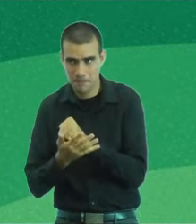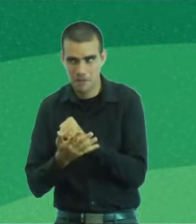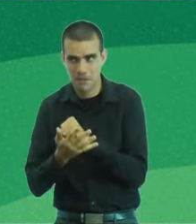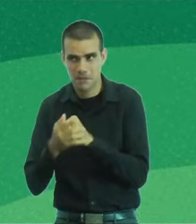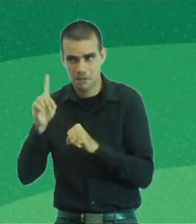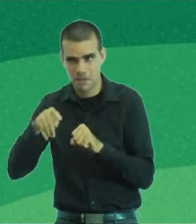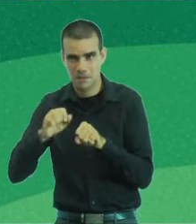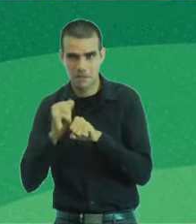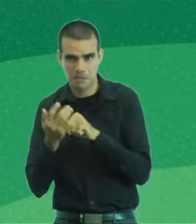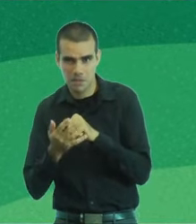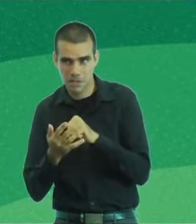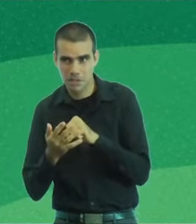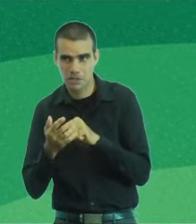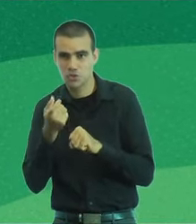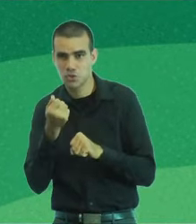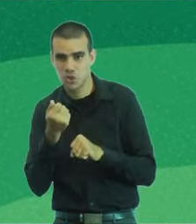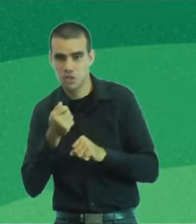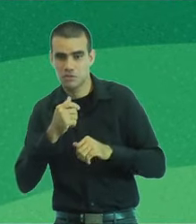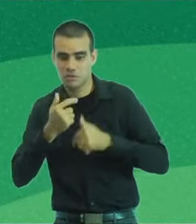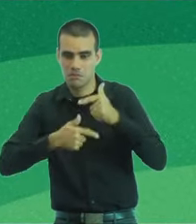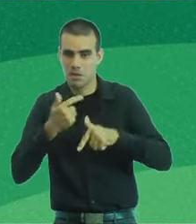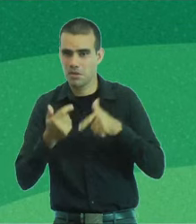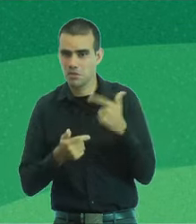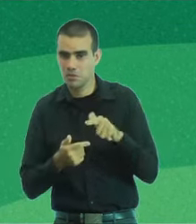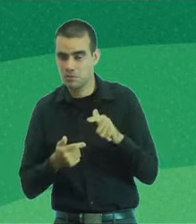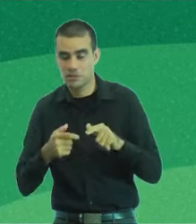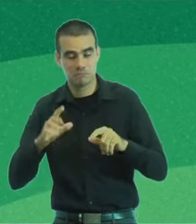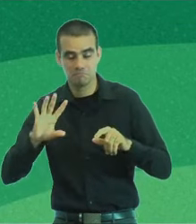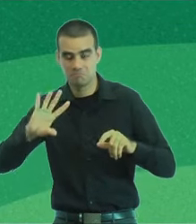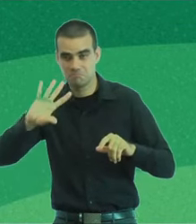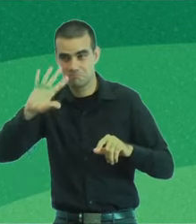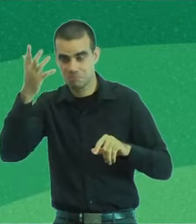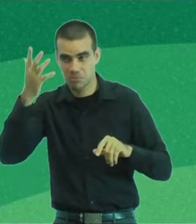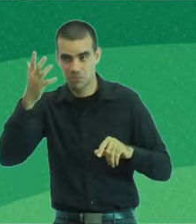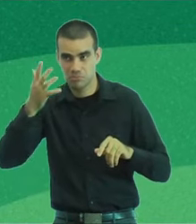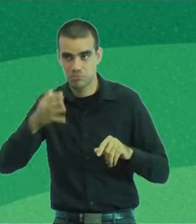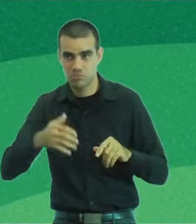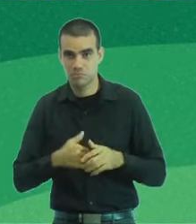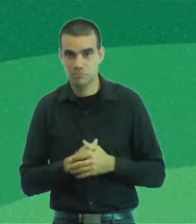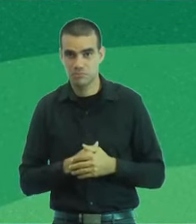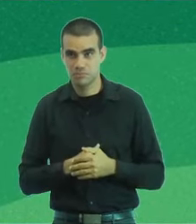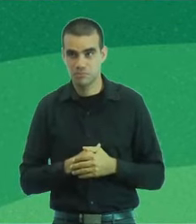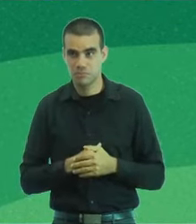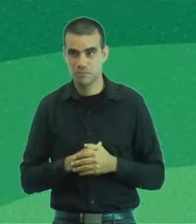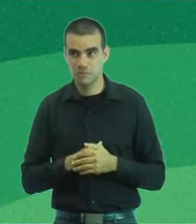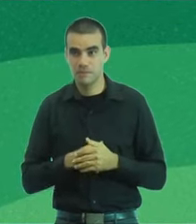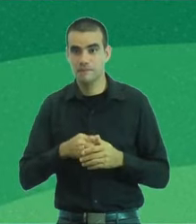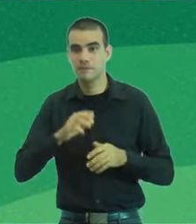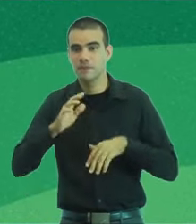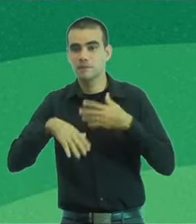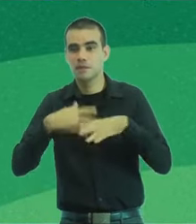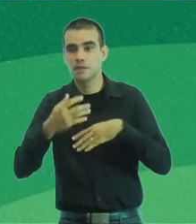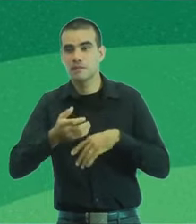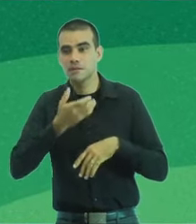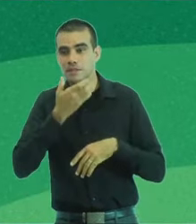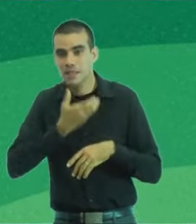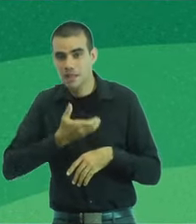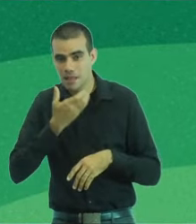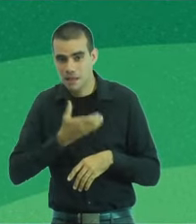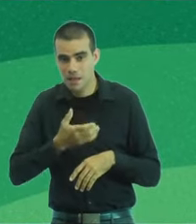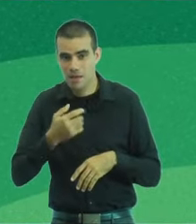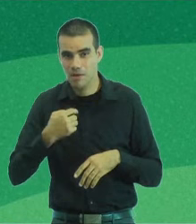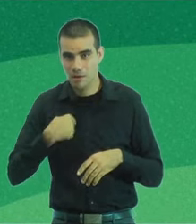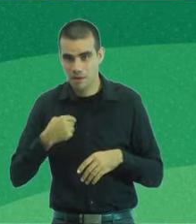todo mundo sem emprego e foi muito doido chegou no Natal em que eu tava conversando